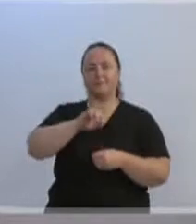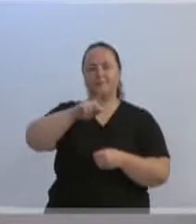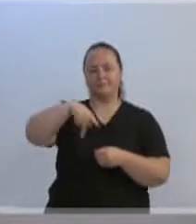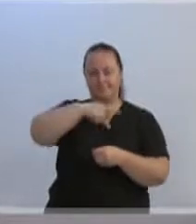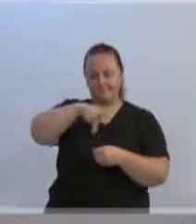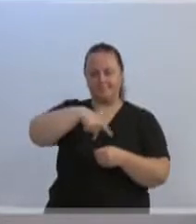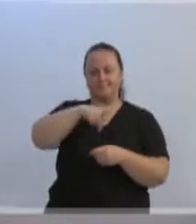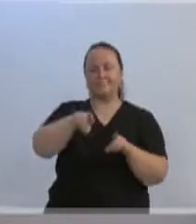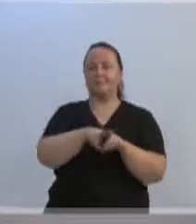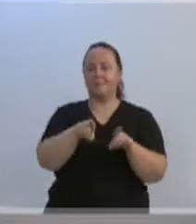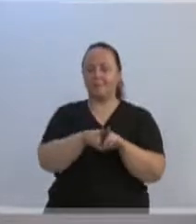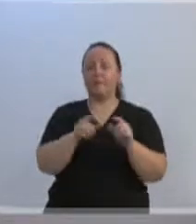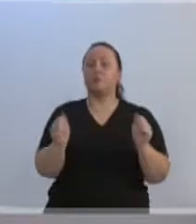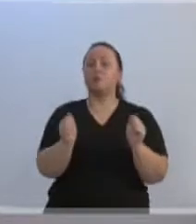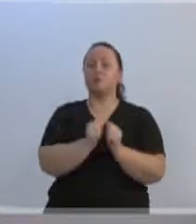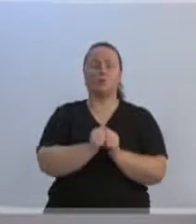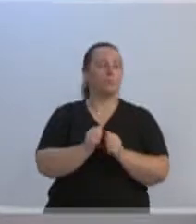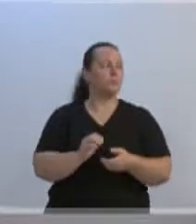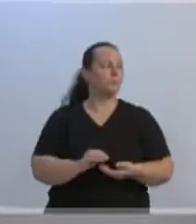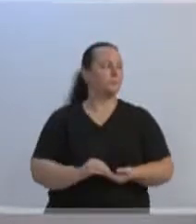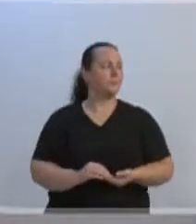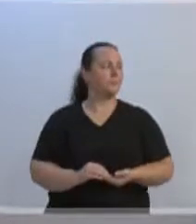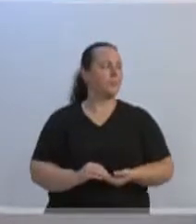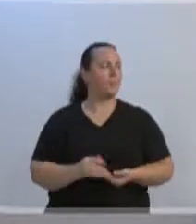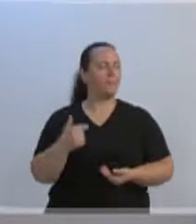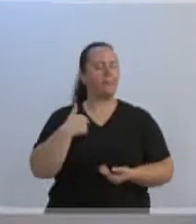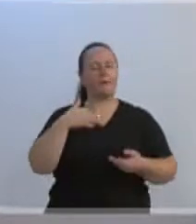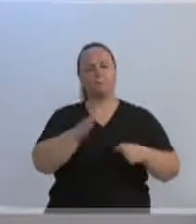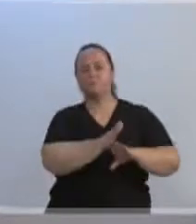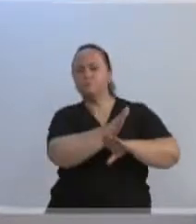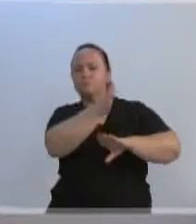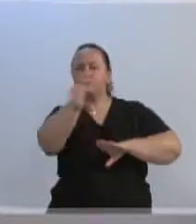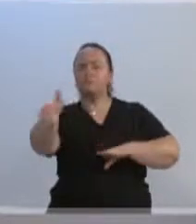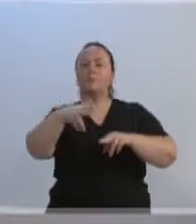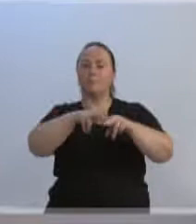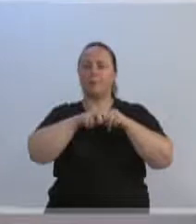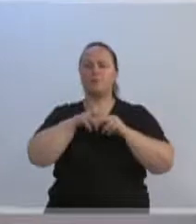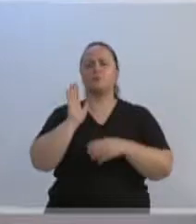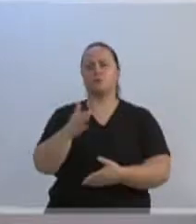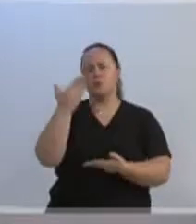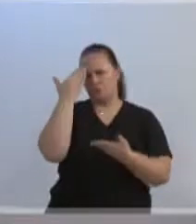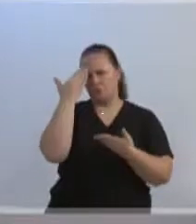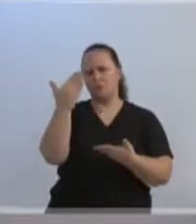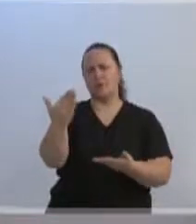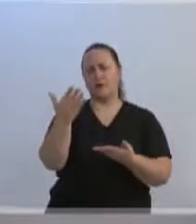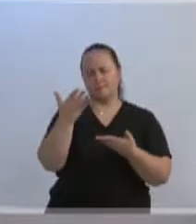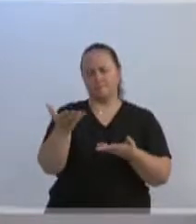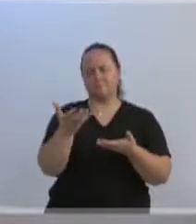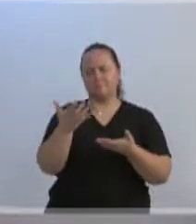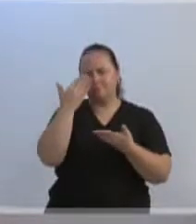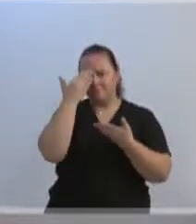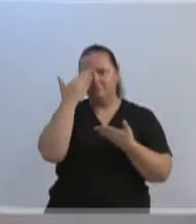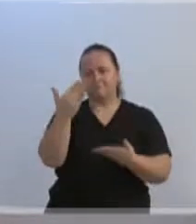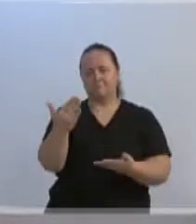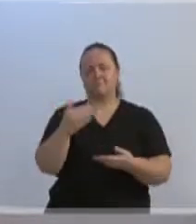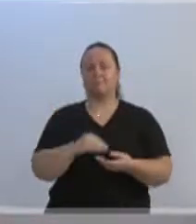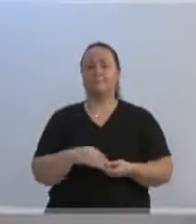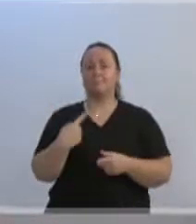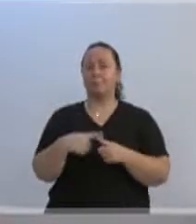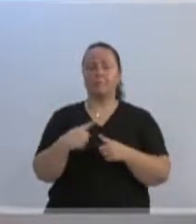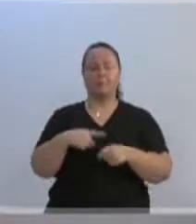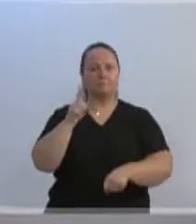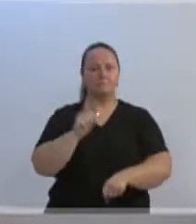plautz fomos lá atender a população isso eu e por isso também já quero agradecer aqui essa presteza